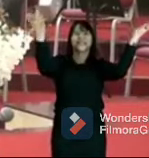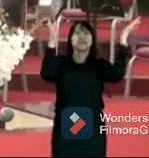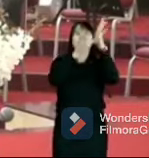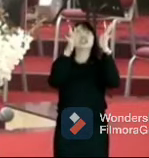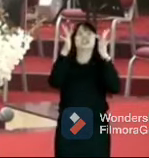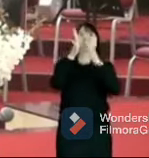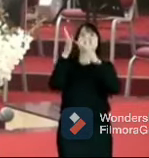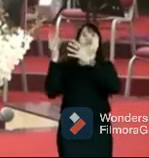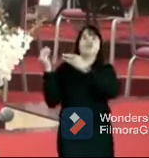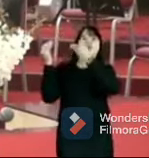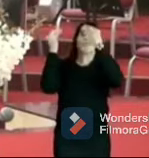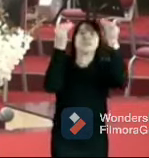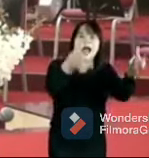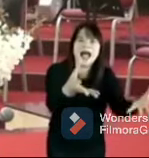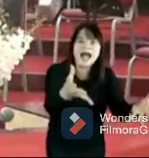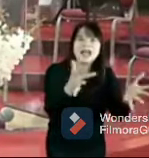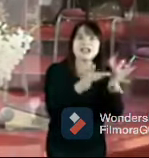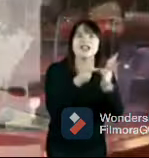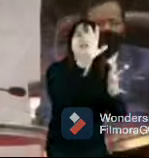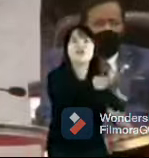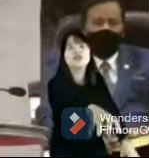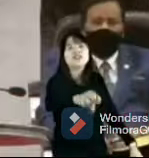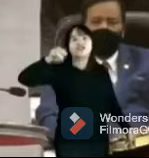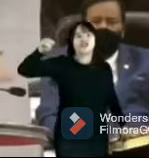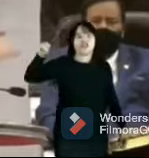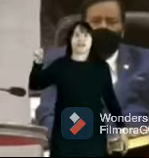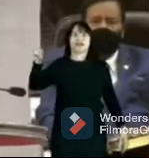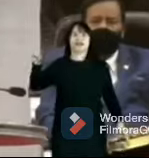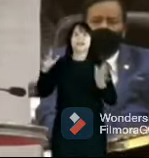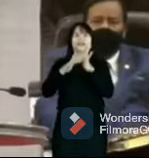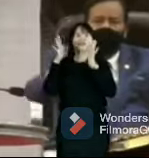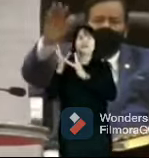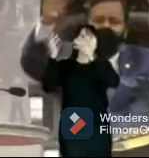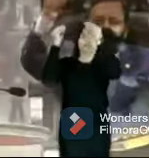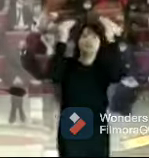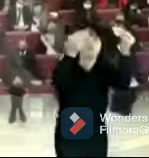e eu tiro, diz o Senhor.